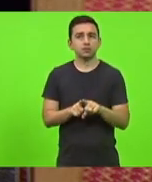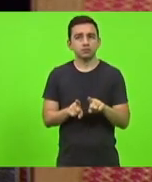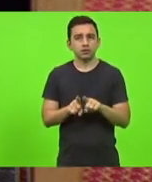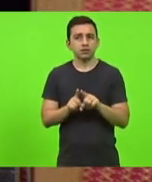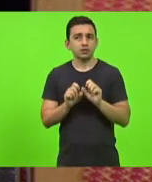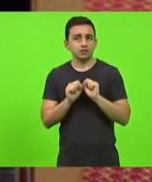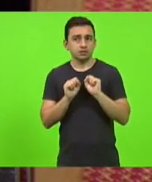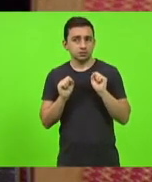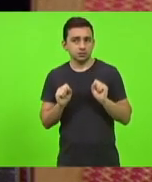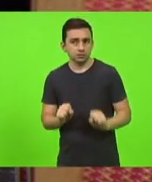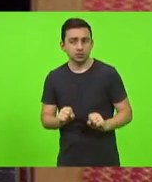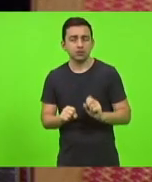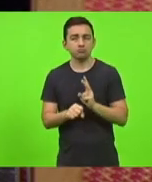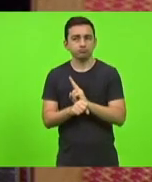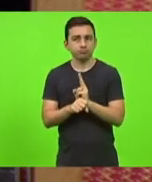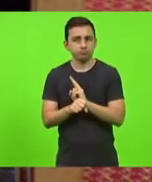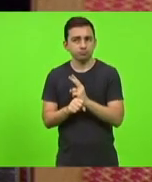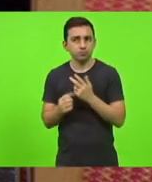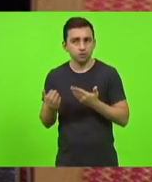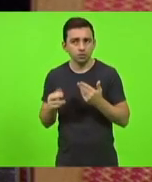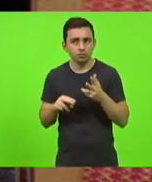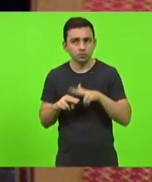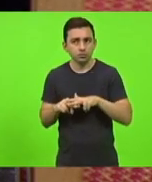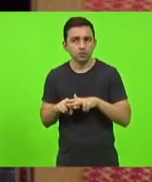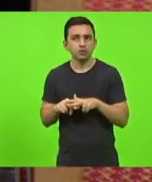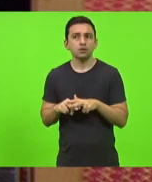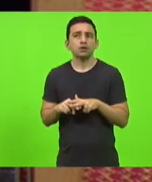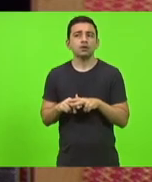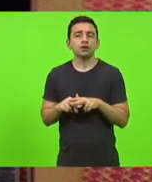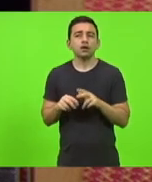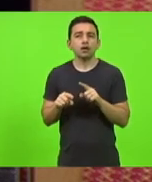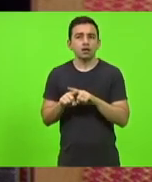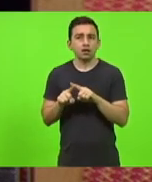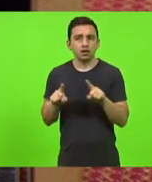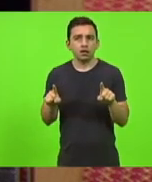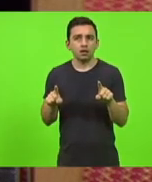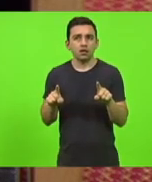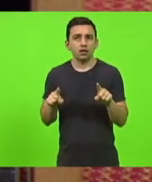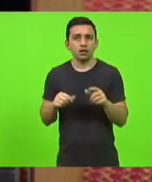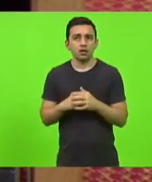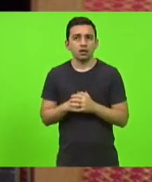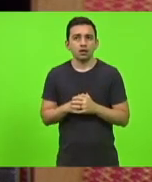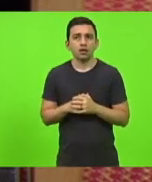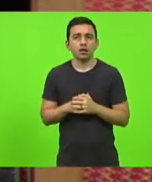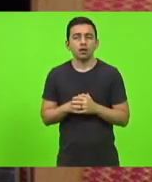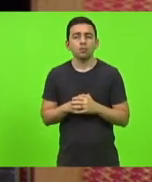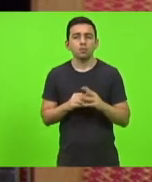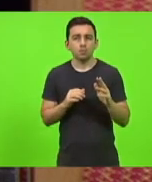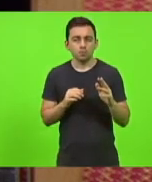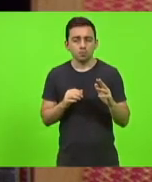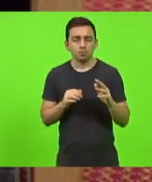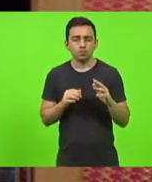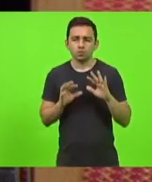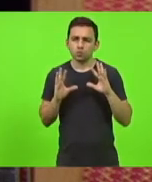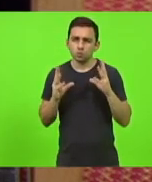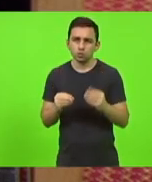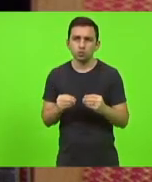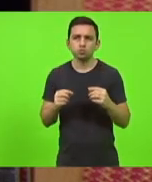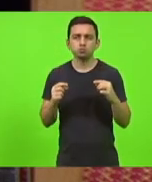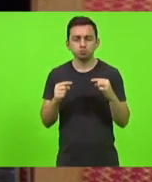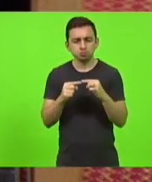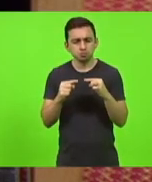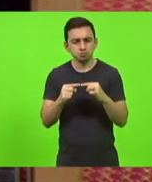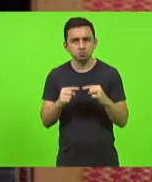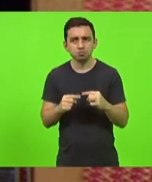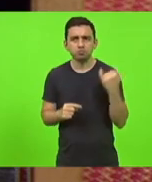sistema socioeducativo, que vier do sistema prisional, tudo que seja